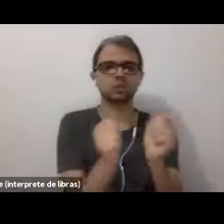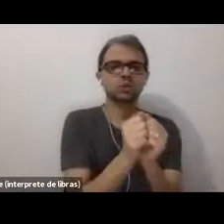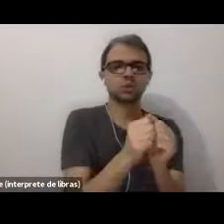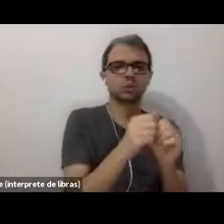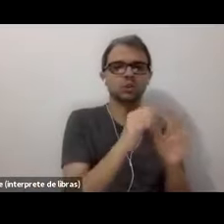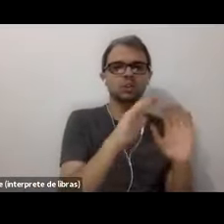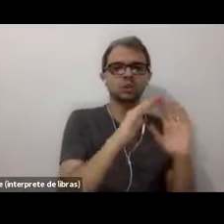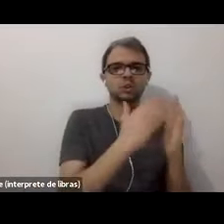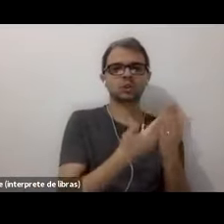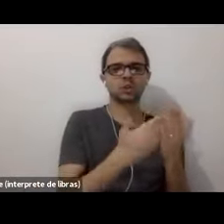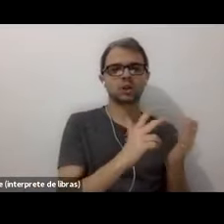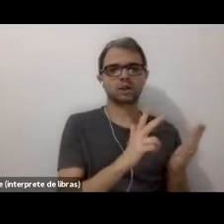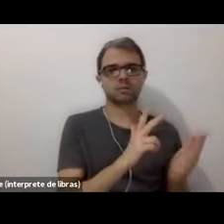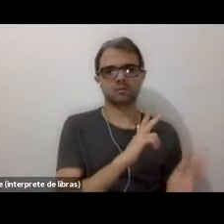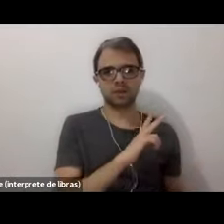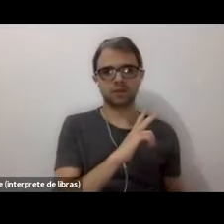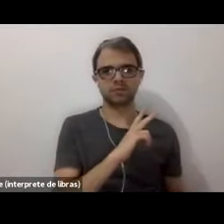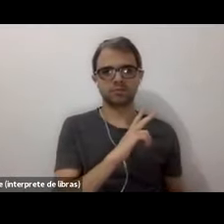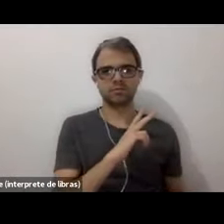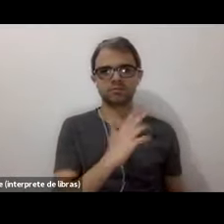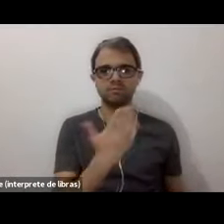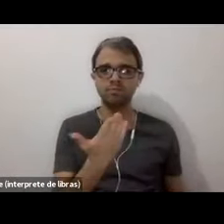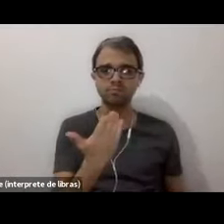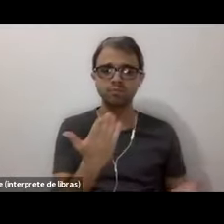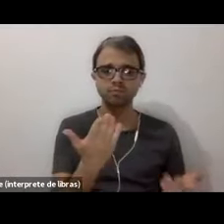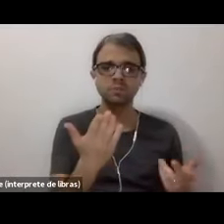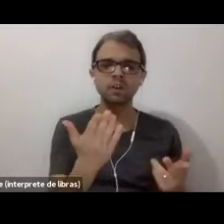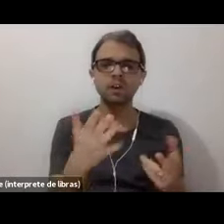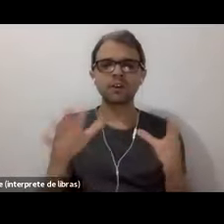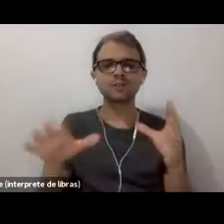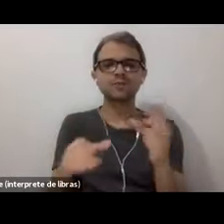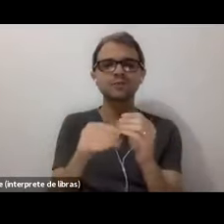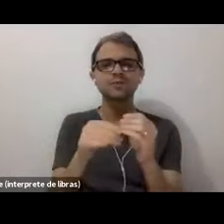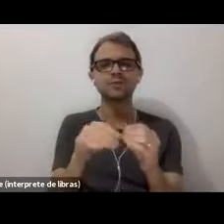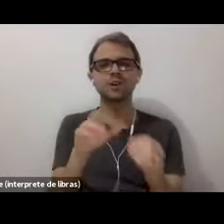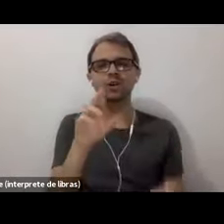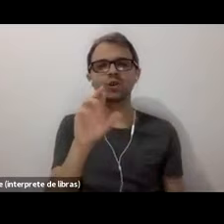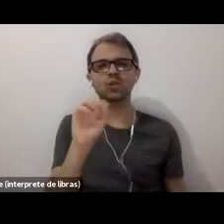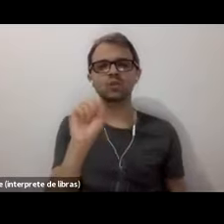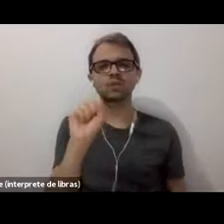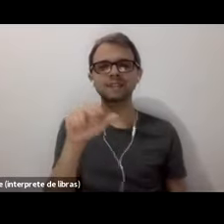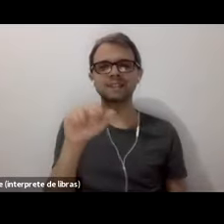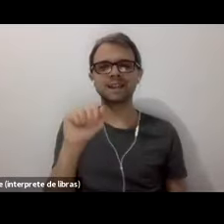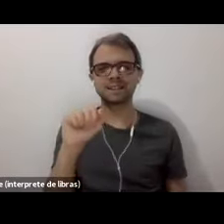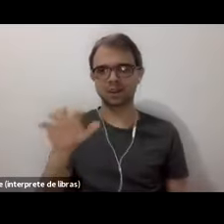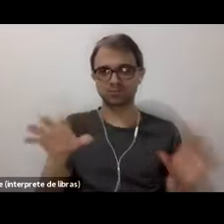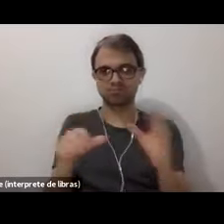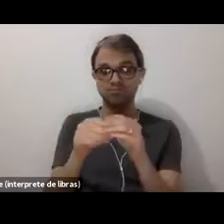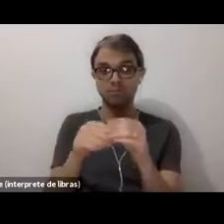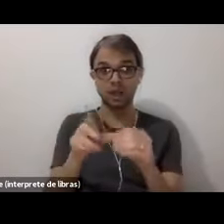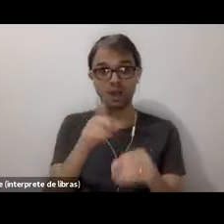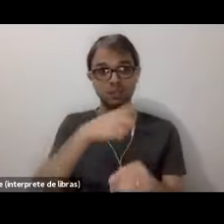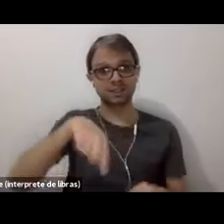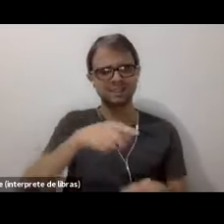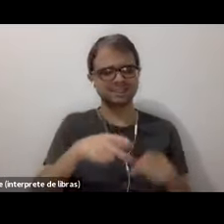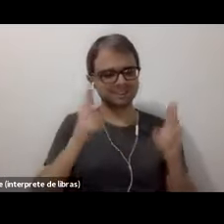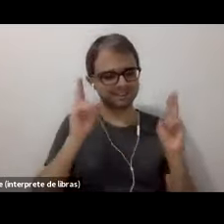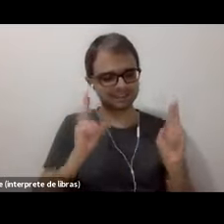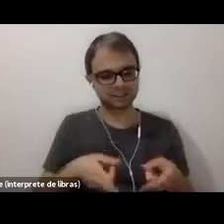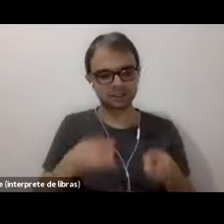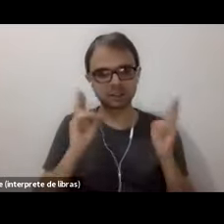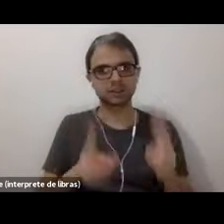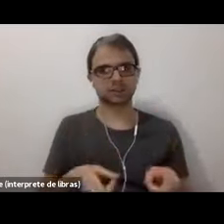dando continuidade ao que a Rosana falou, a gente se preocupou desde o início da suspensão das aulas com os nossos professores, né? Em acolher